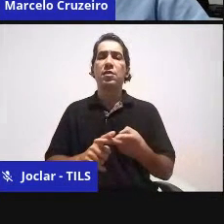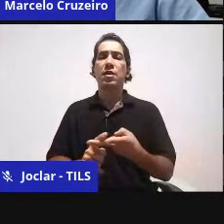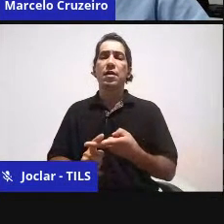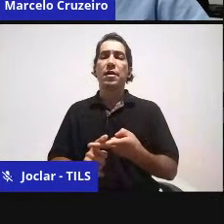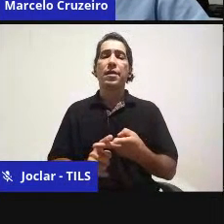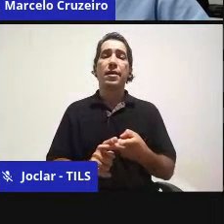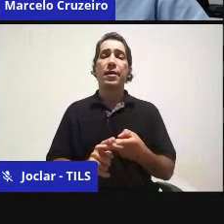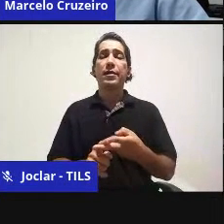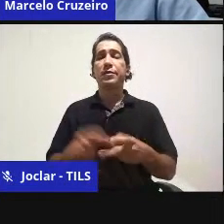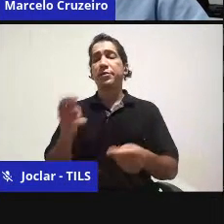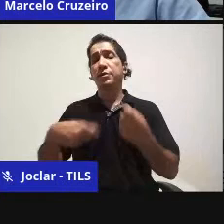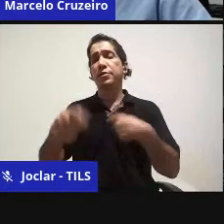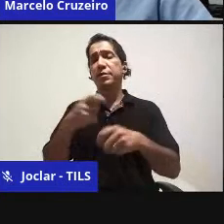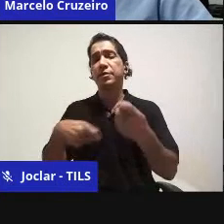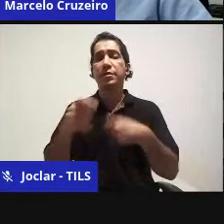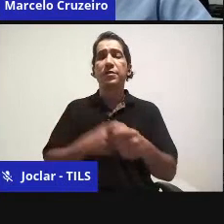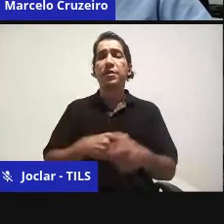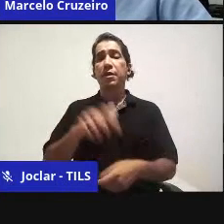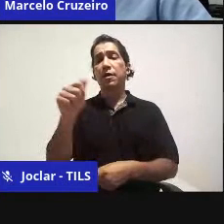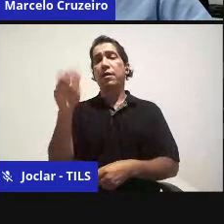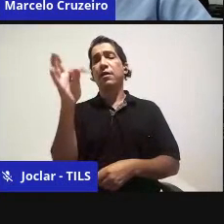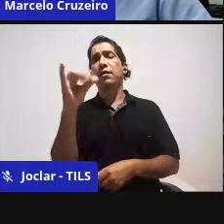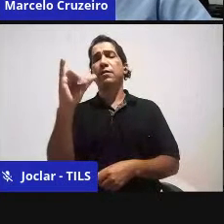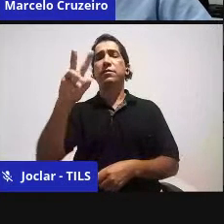né, que é o VEG Motor Fleet Management,